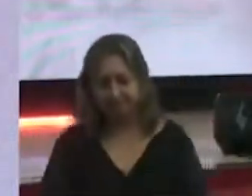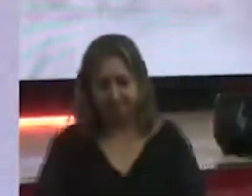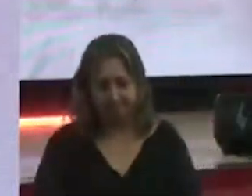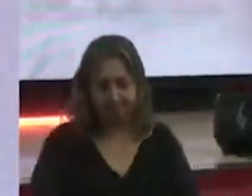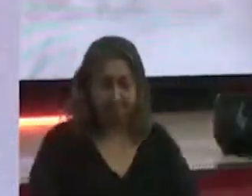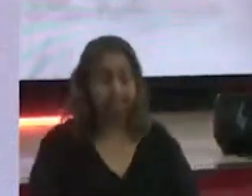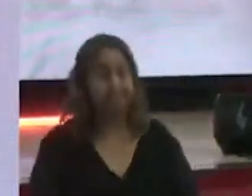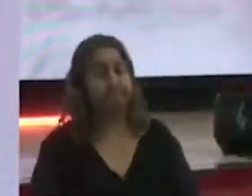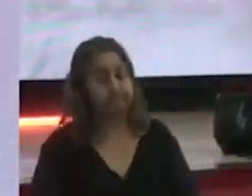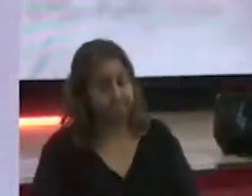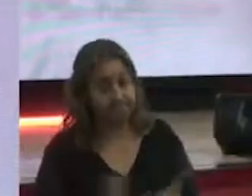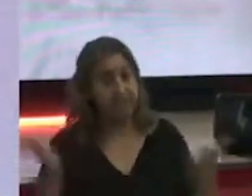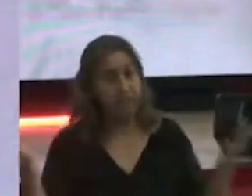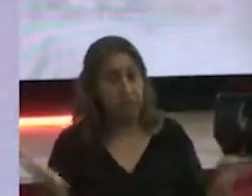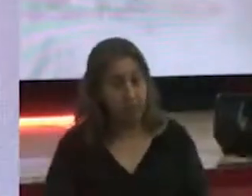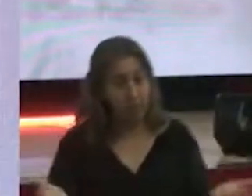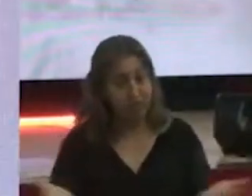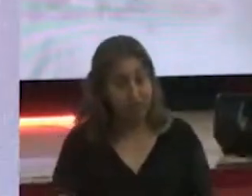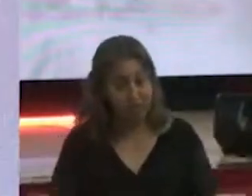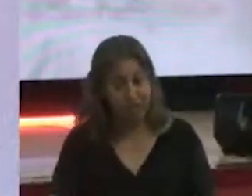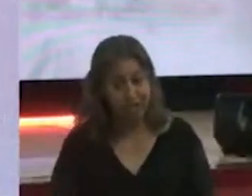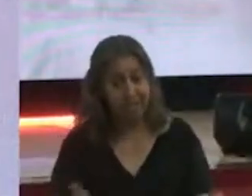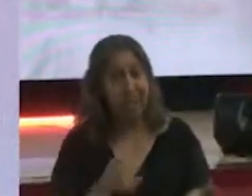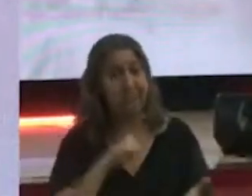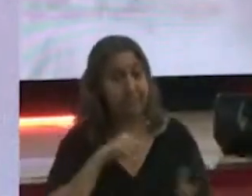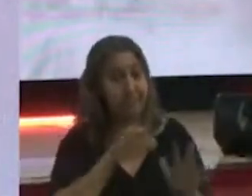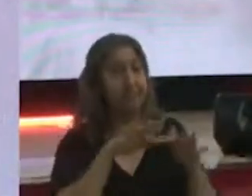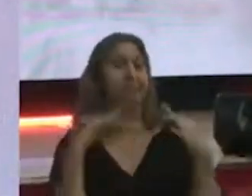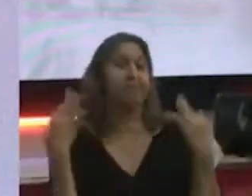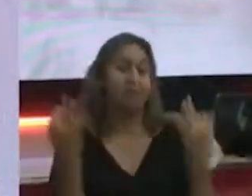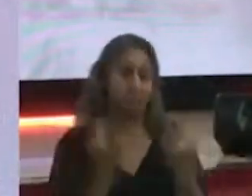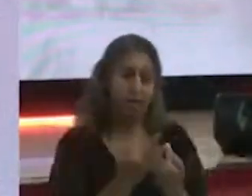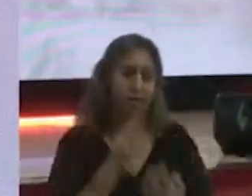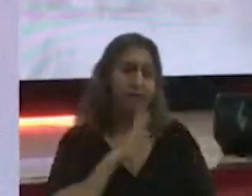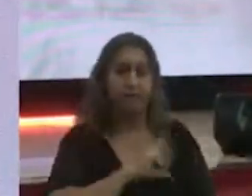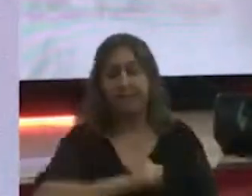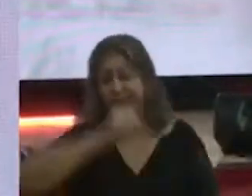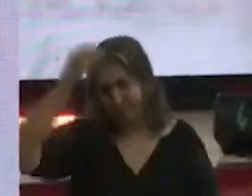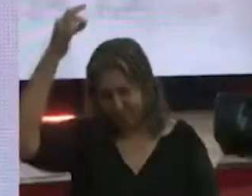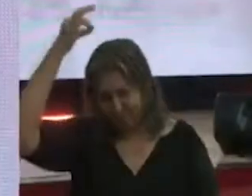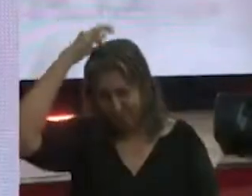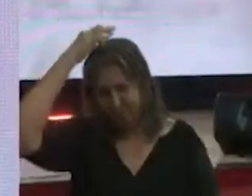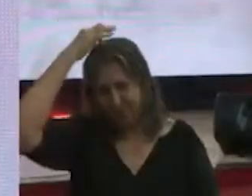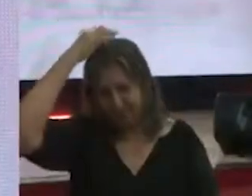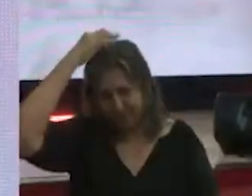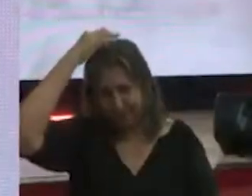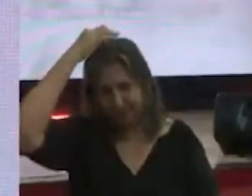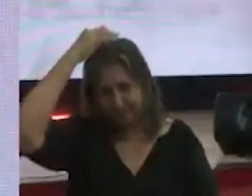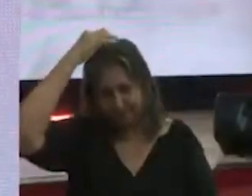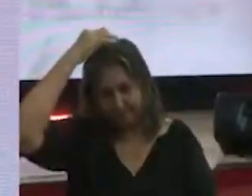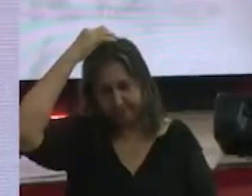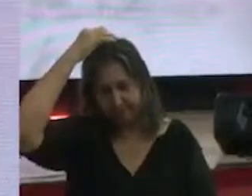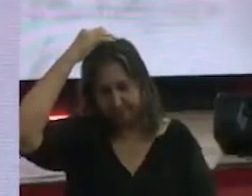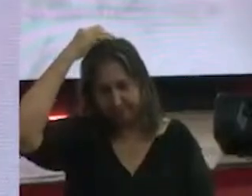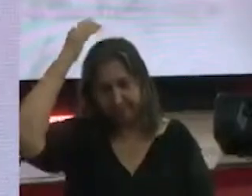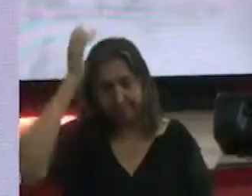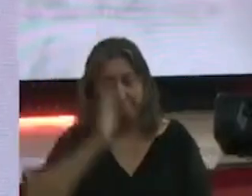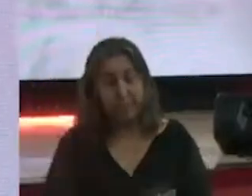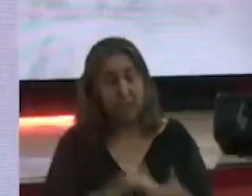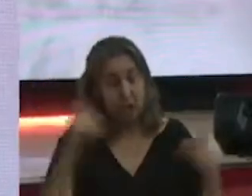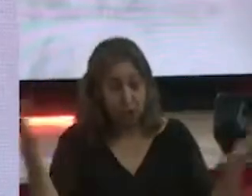noite aqui está famílias que amam o Espírito Santo